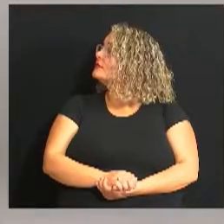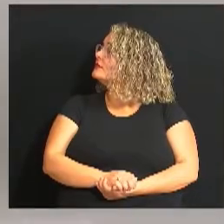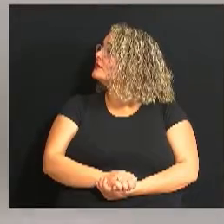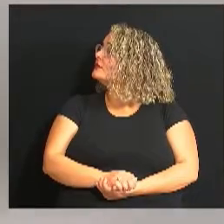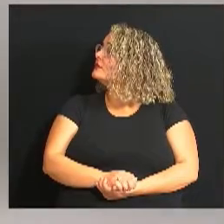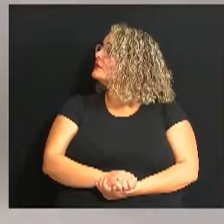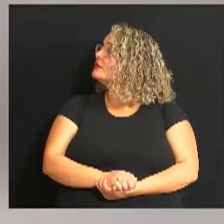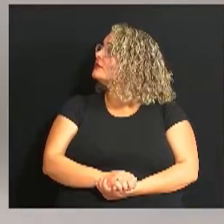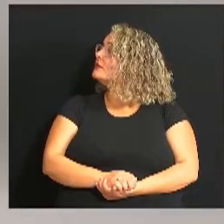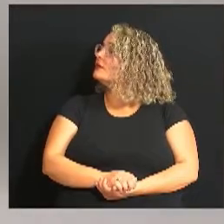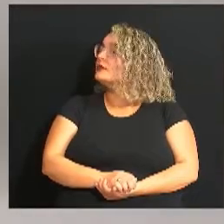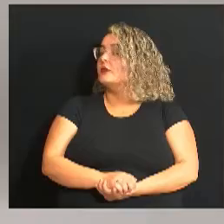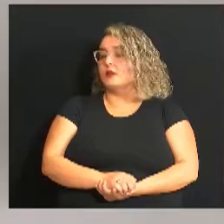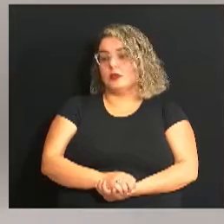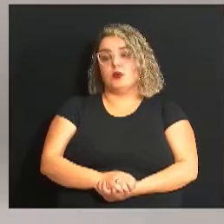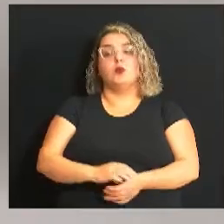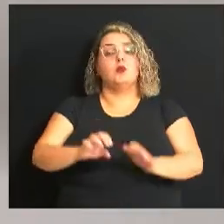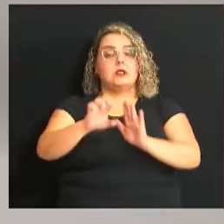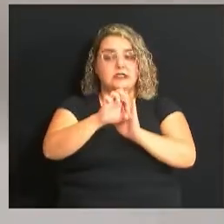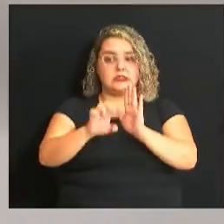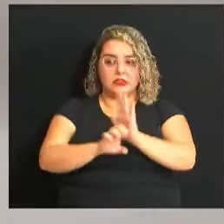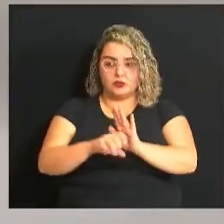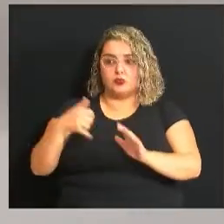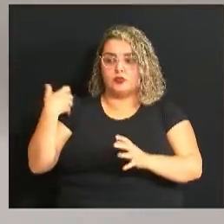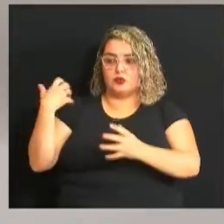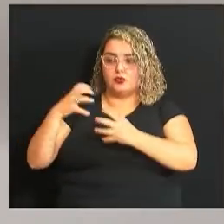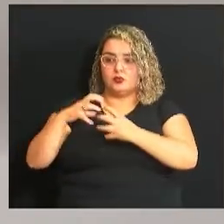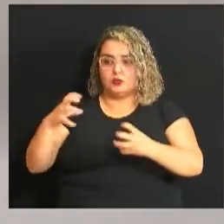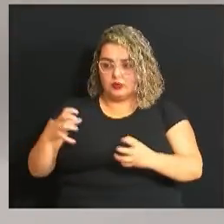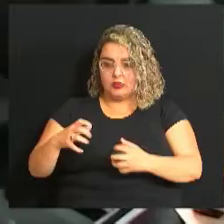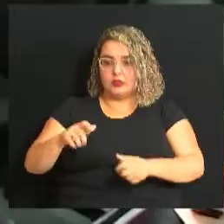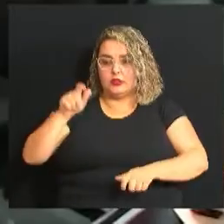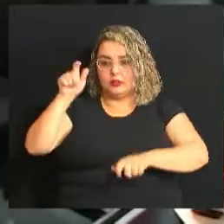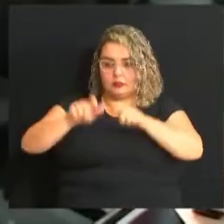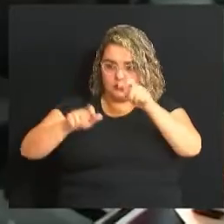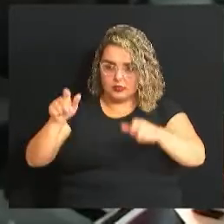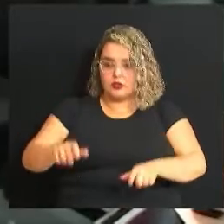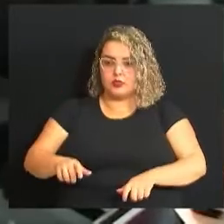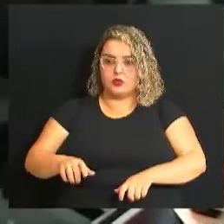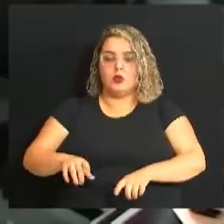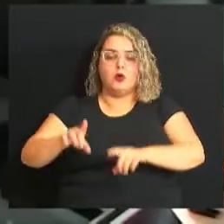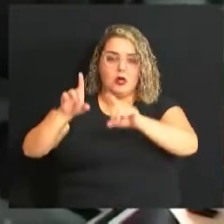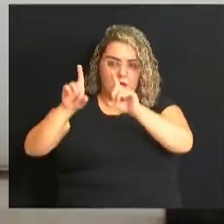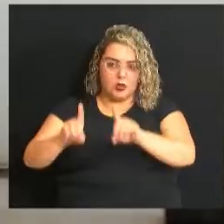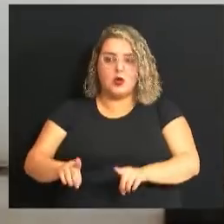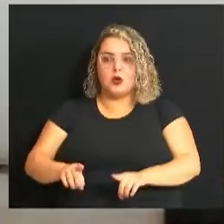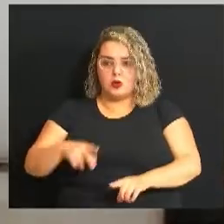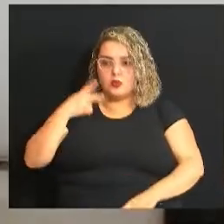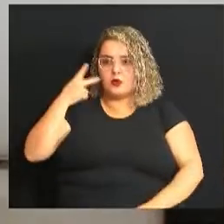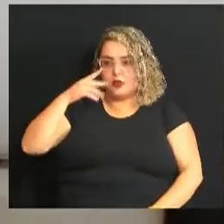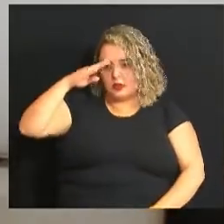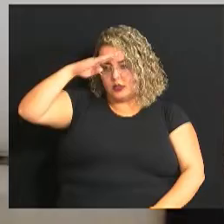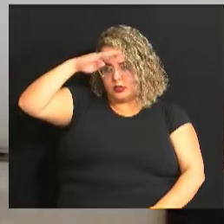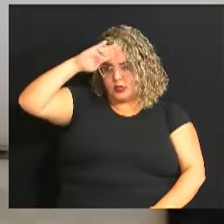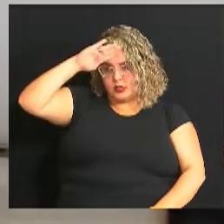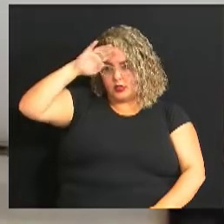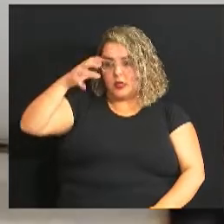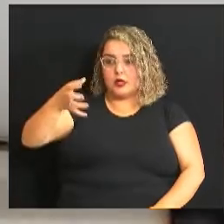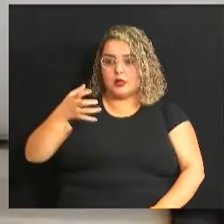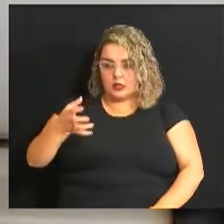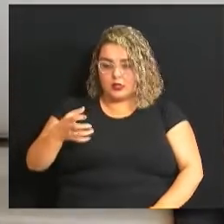Conforme estabelece o Estatuto do Idoso e o Estatuto da Pessoa com Deficiência, o vereador Marcelo da Farmácia quer que as vagas